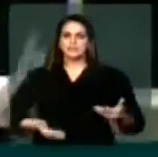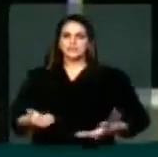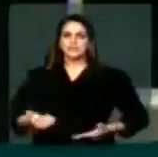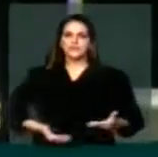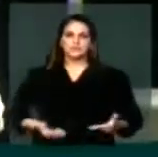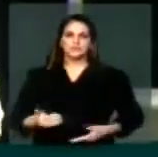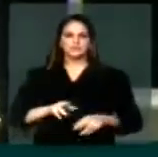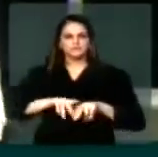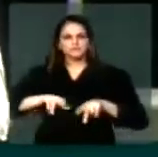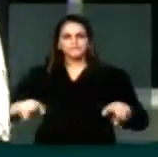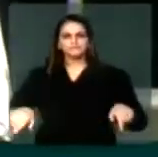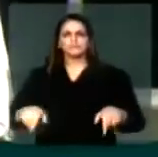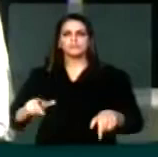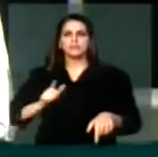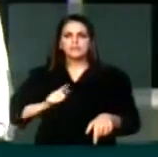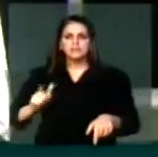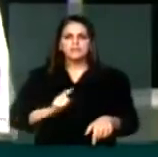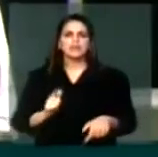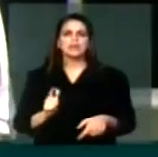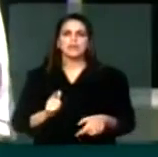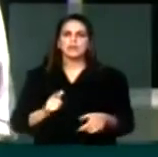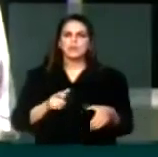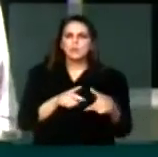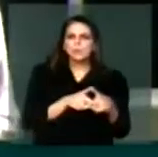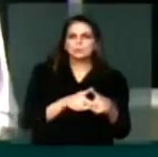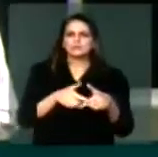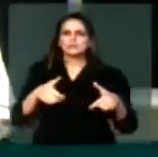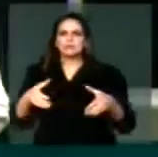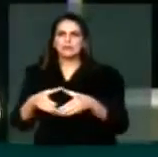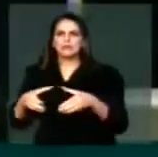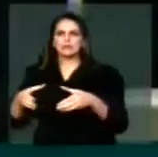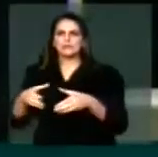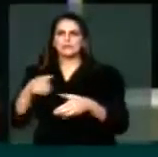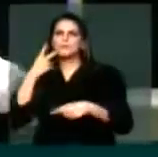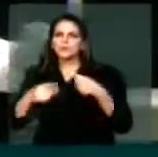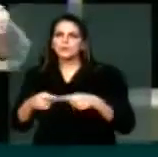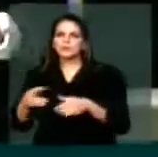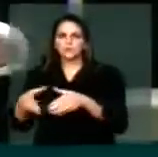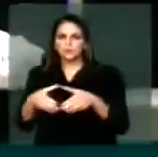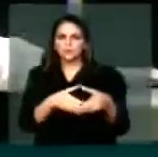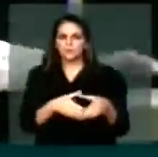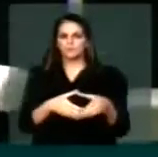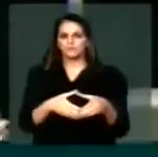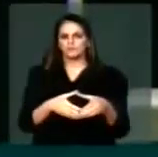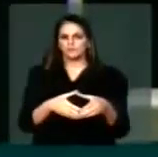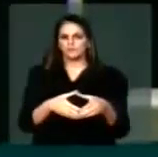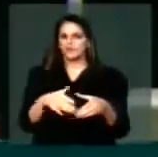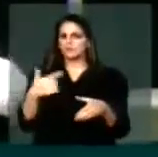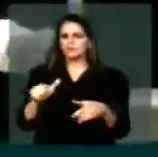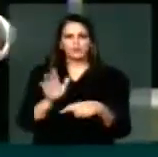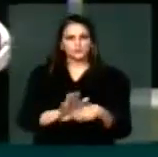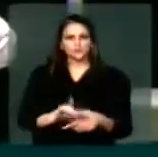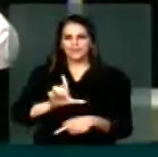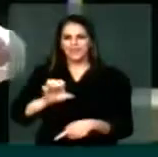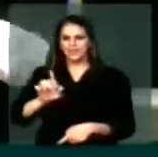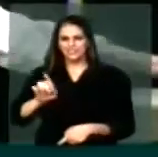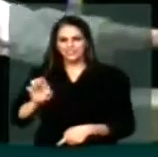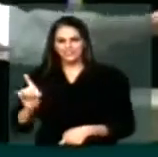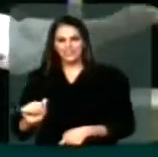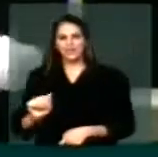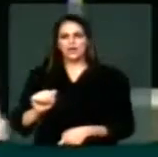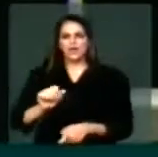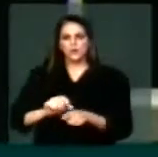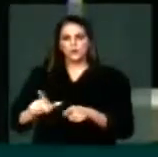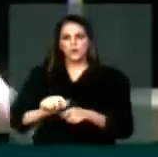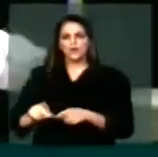aos pequenos partidos e aos médios partidos. Ela dobra o coeficiente eleitoral, não impede legenda de aluguel, não impede